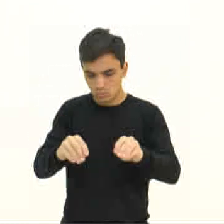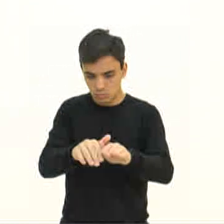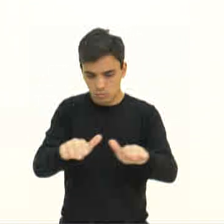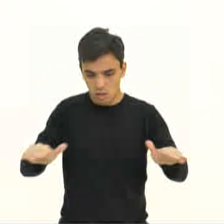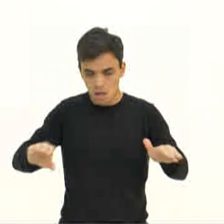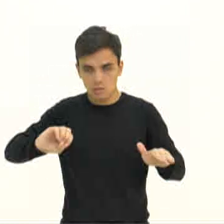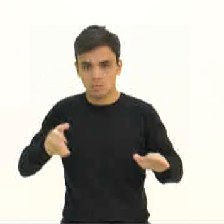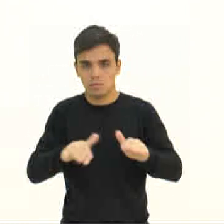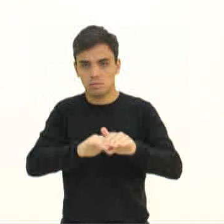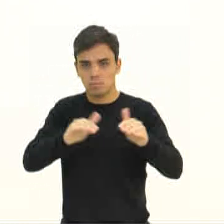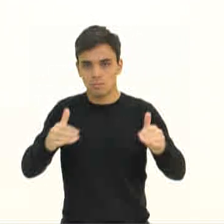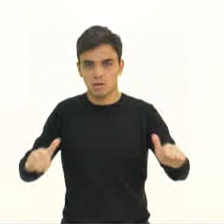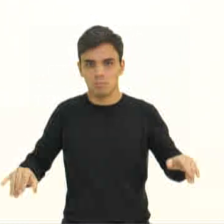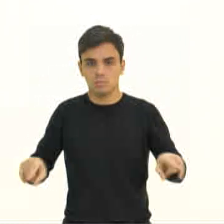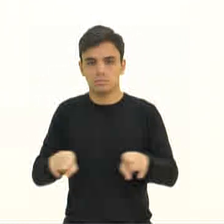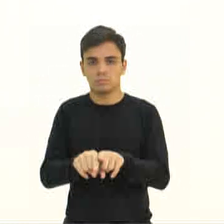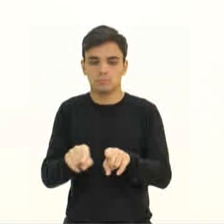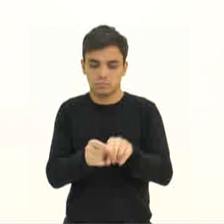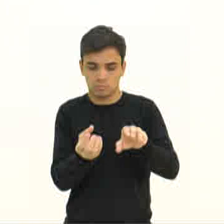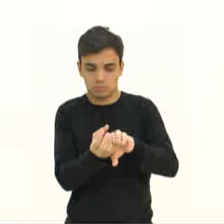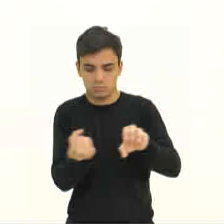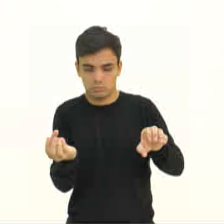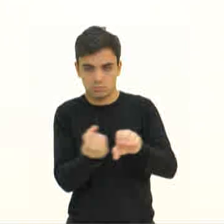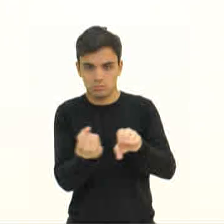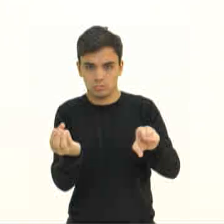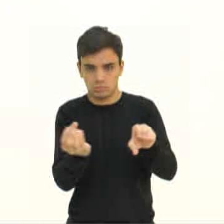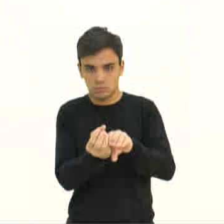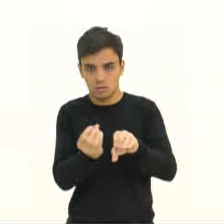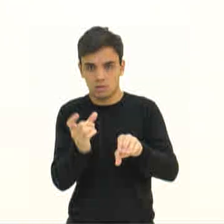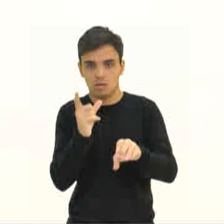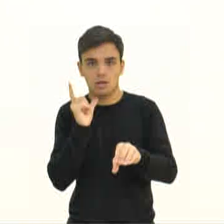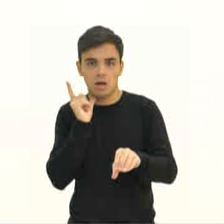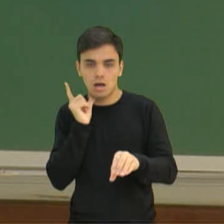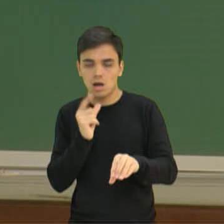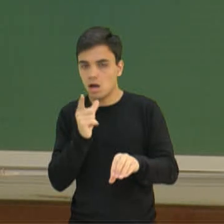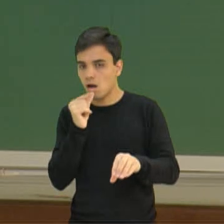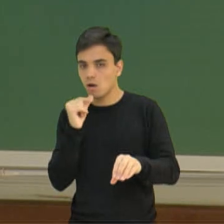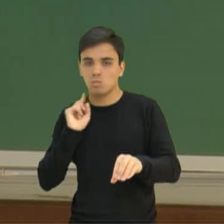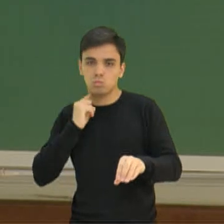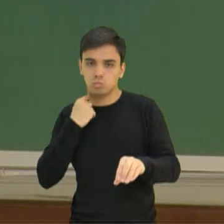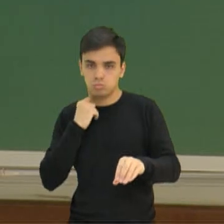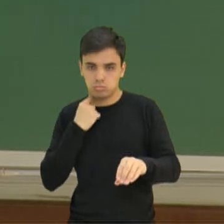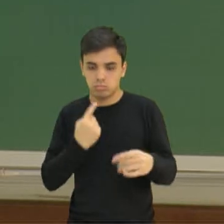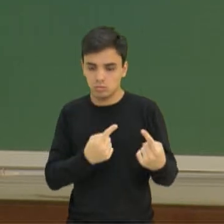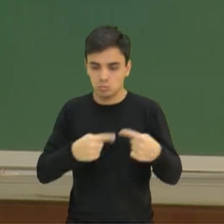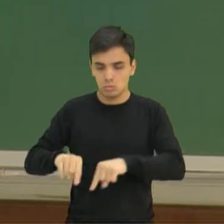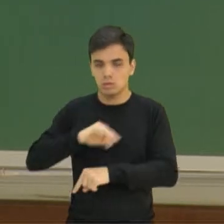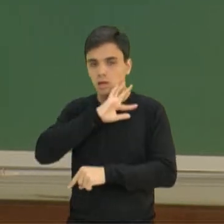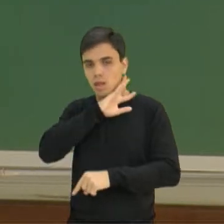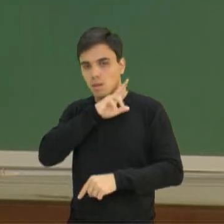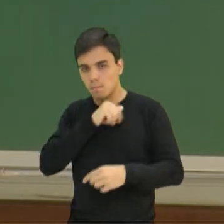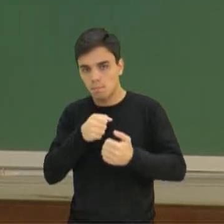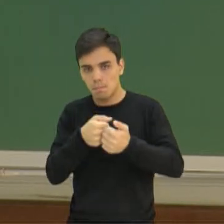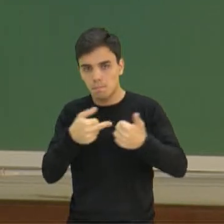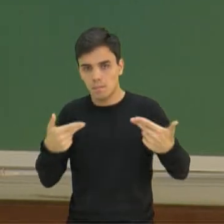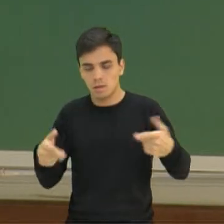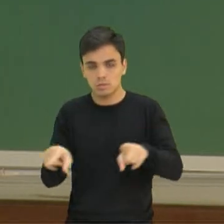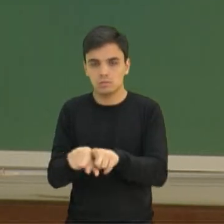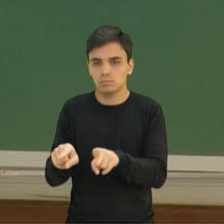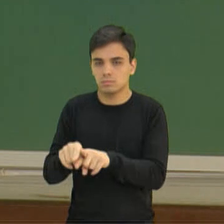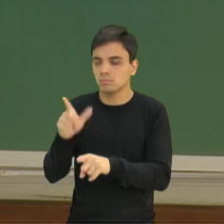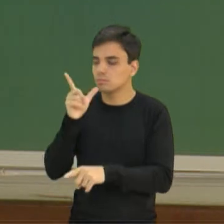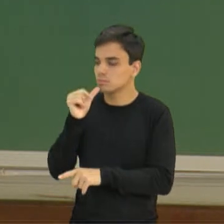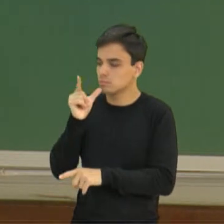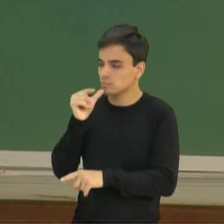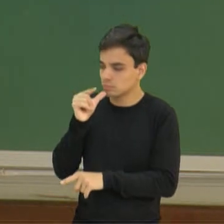exemplo, se eu tenho lançamento de esgoto sem tratamento, tudo isso vai prejudicar os animais que vivem naquela área ali, certo? Prejudicar as águas,